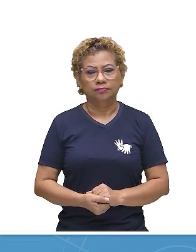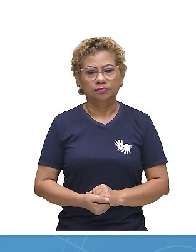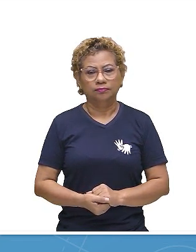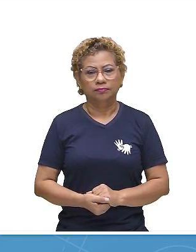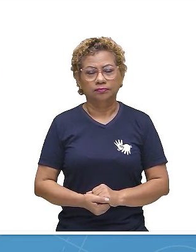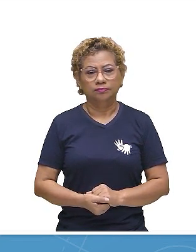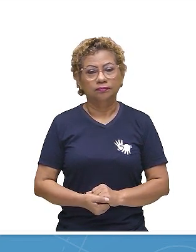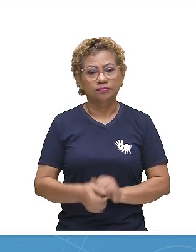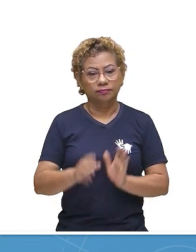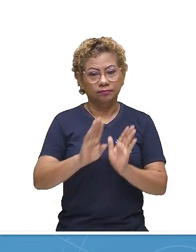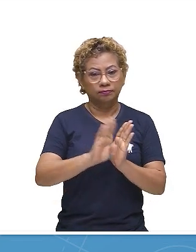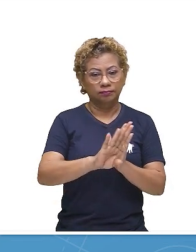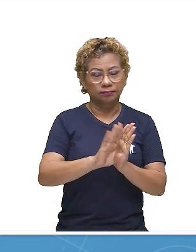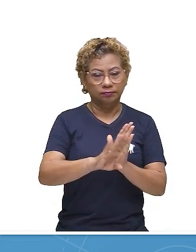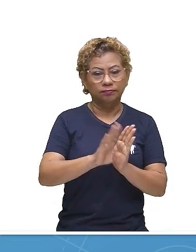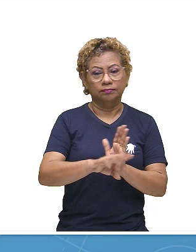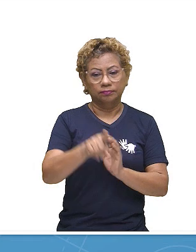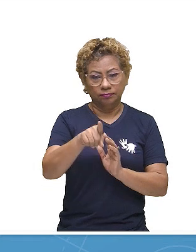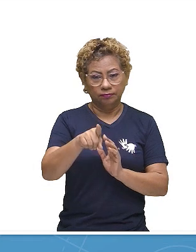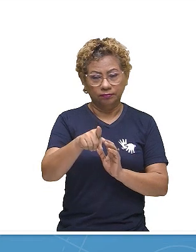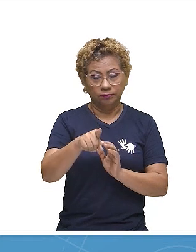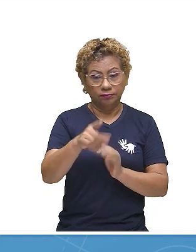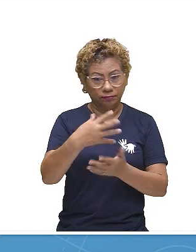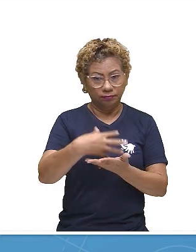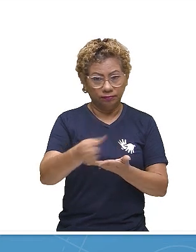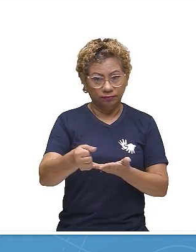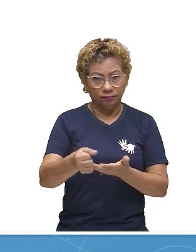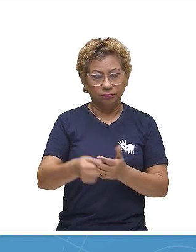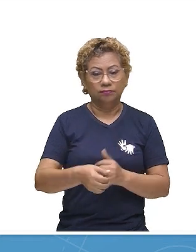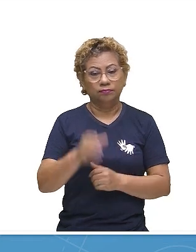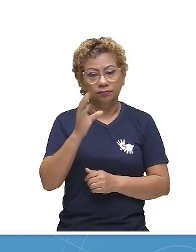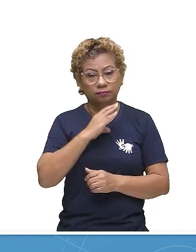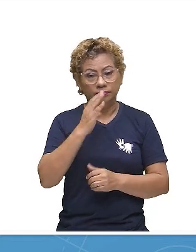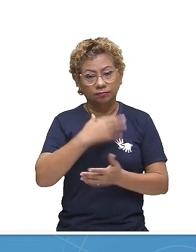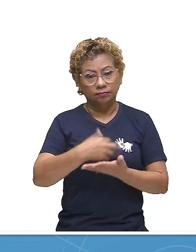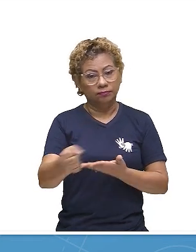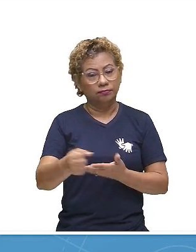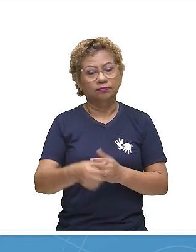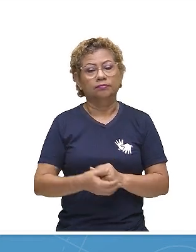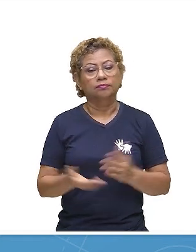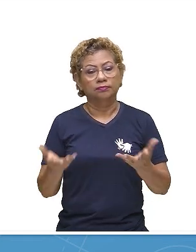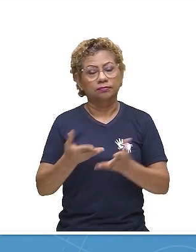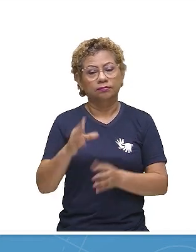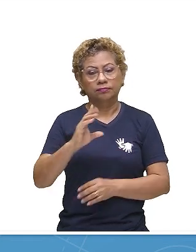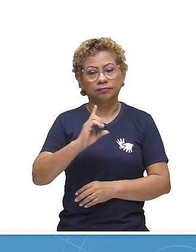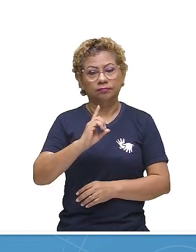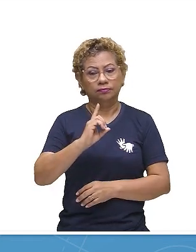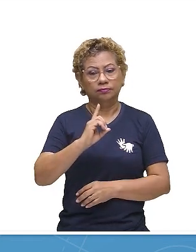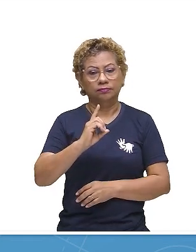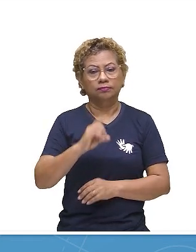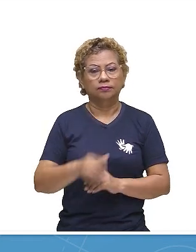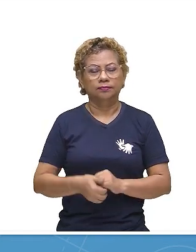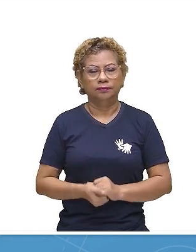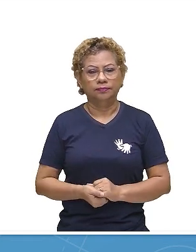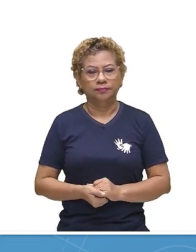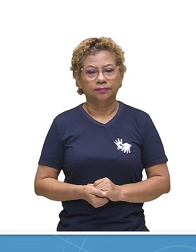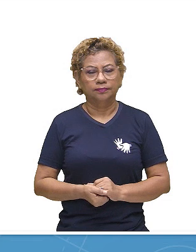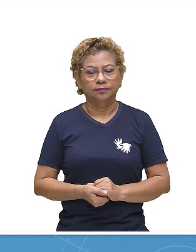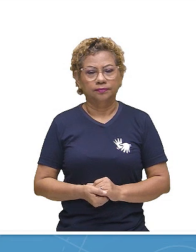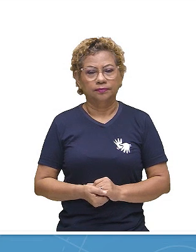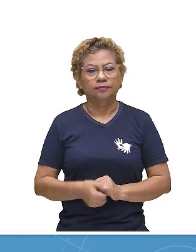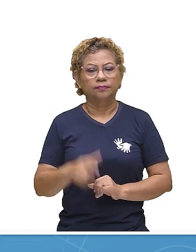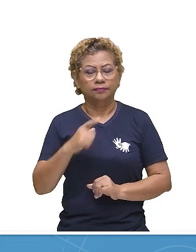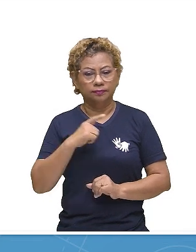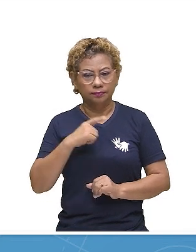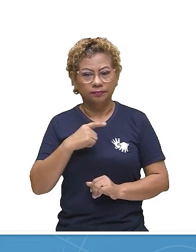nós vamos ter aqui uma situação um tanto atípica aqui, né? nós vamos ter